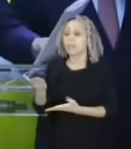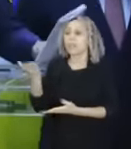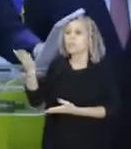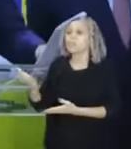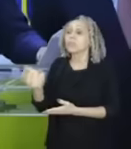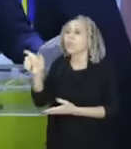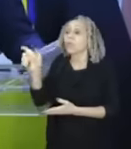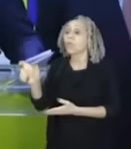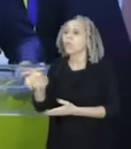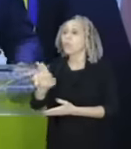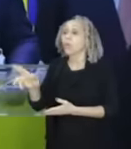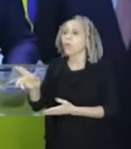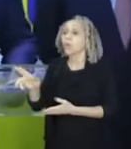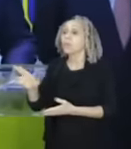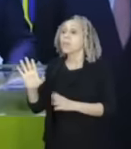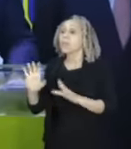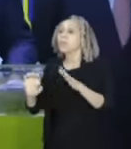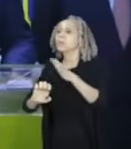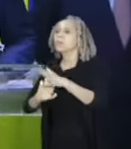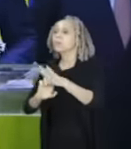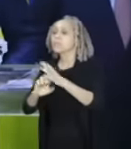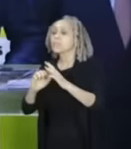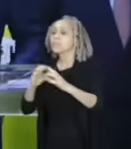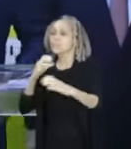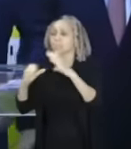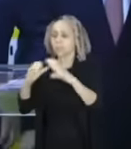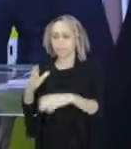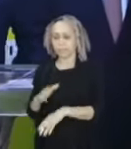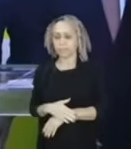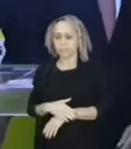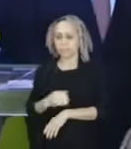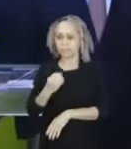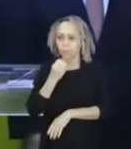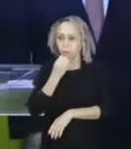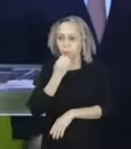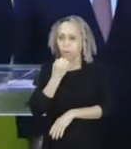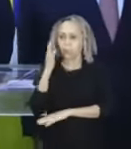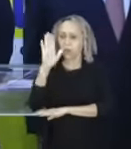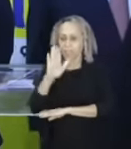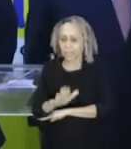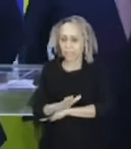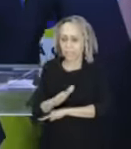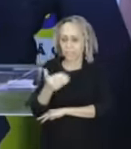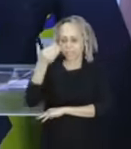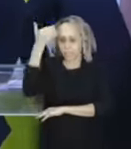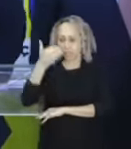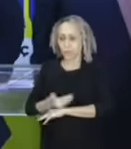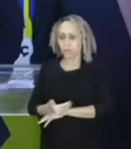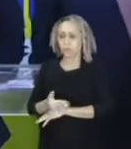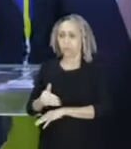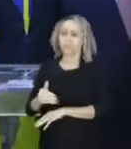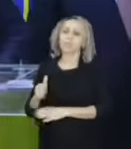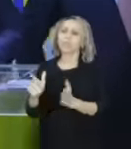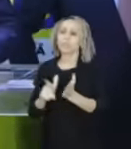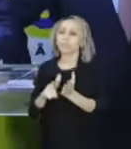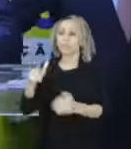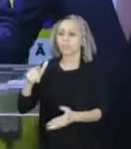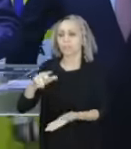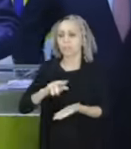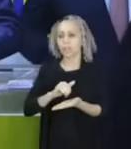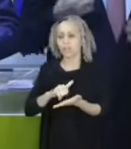veículo Boa tarde vice-presidente eu queria perguntar a respeito da